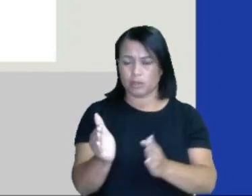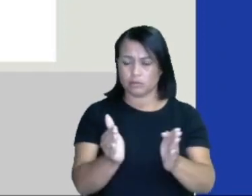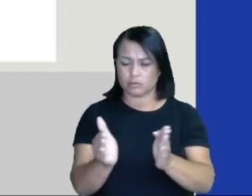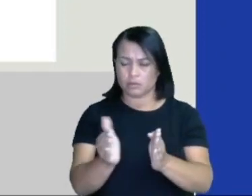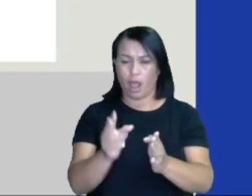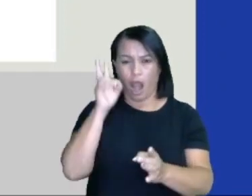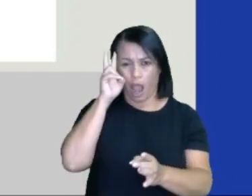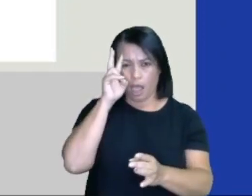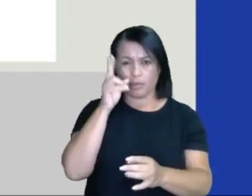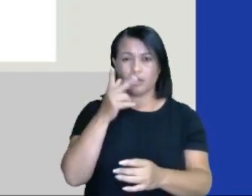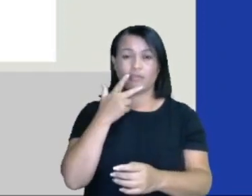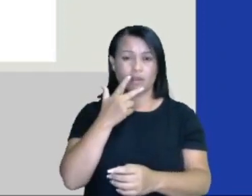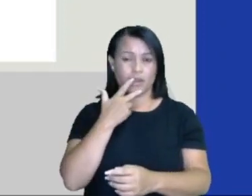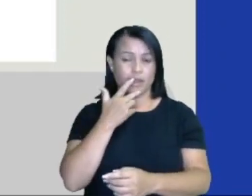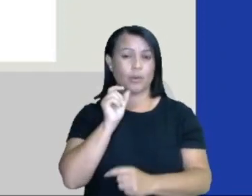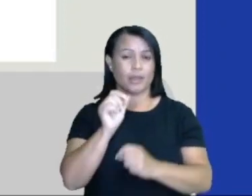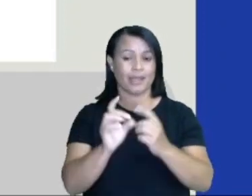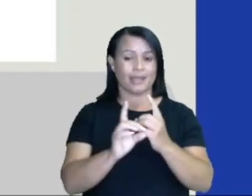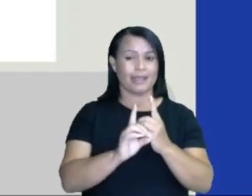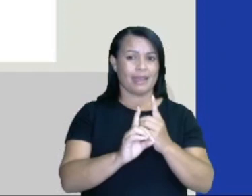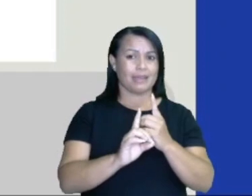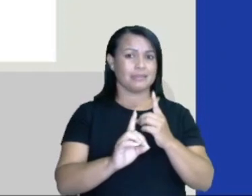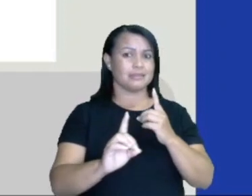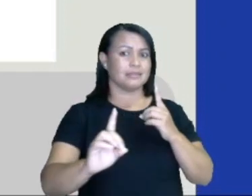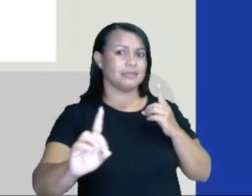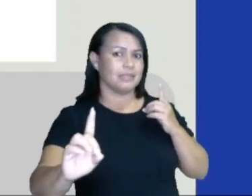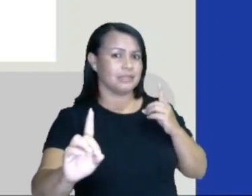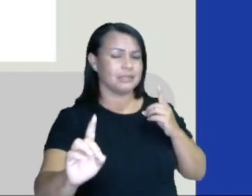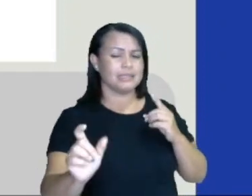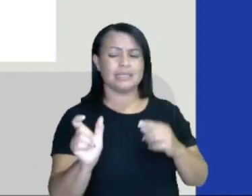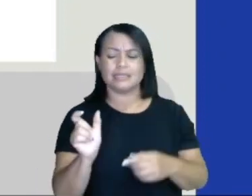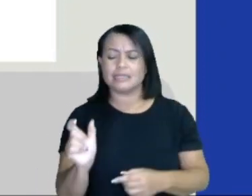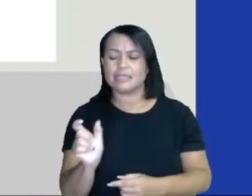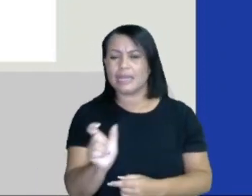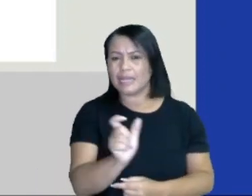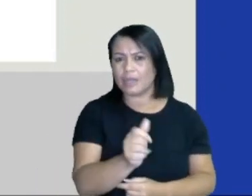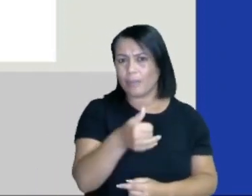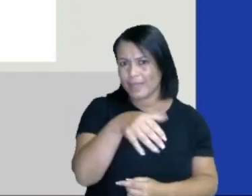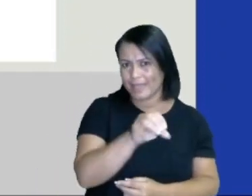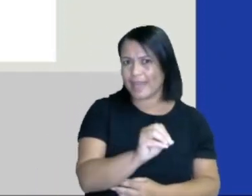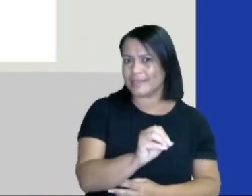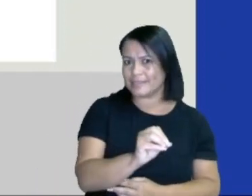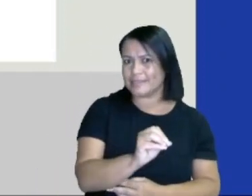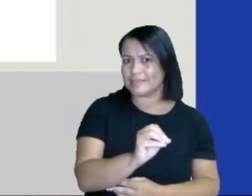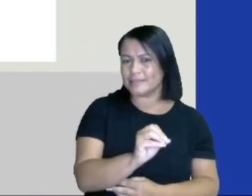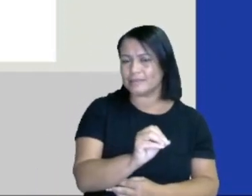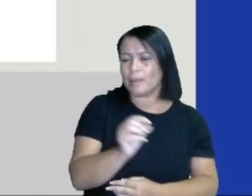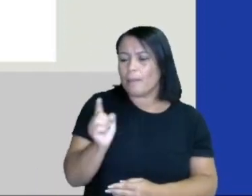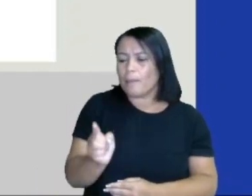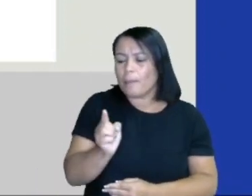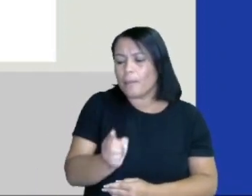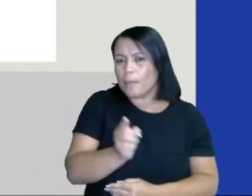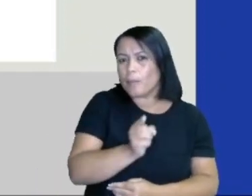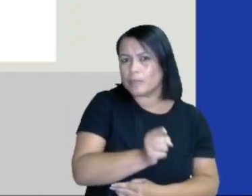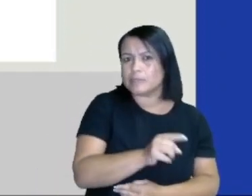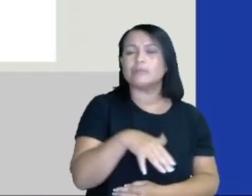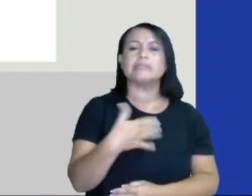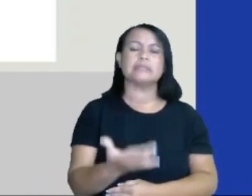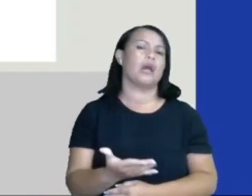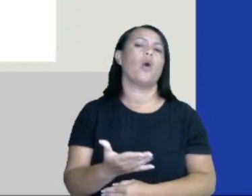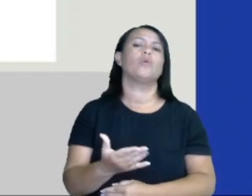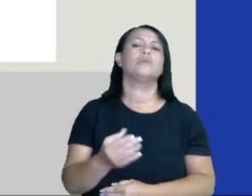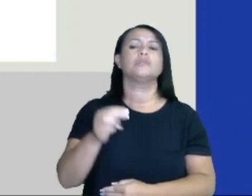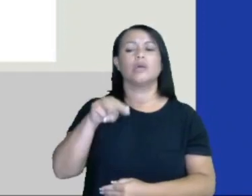Lembra que eu disse que a distância de cada milímetro é 10 pontinho? Que são